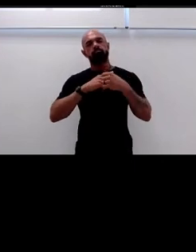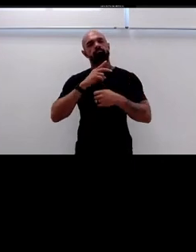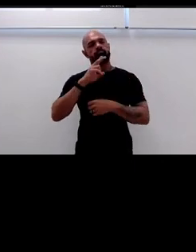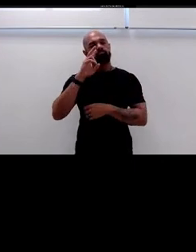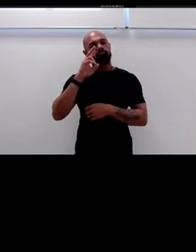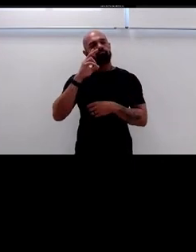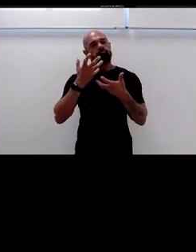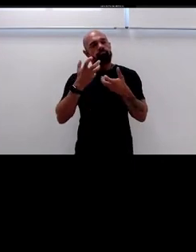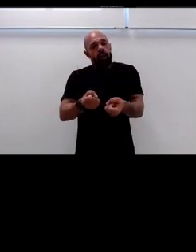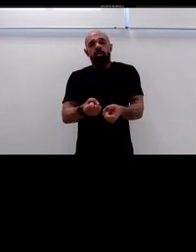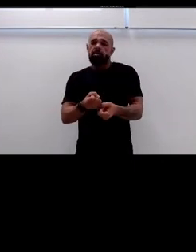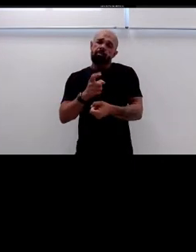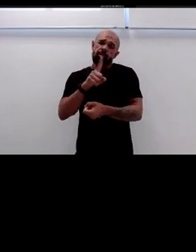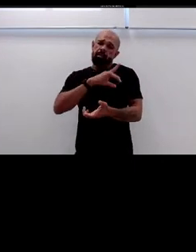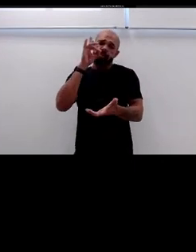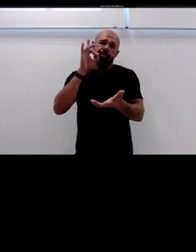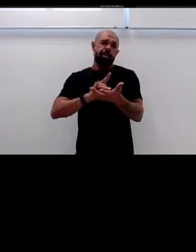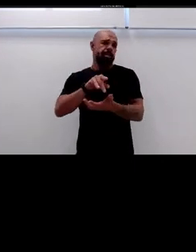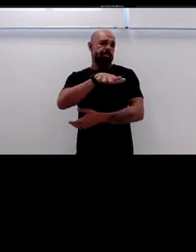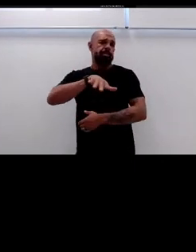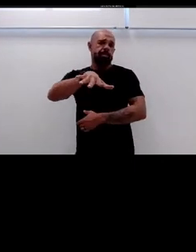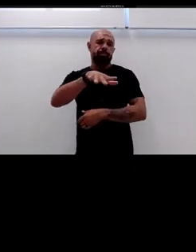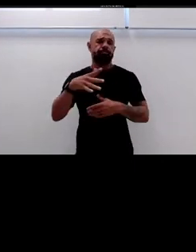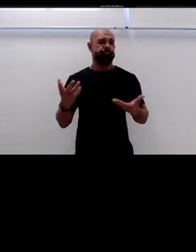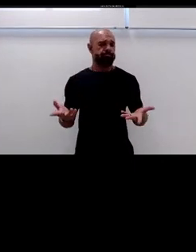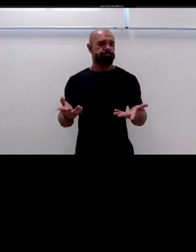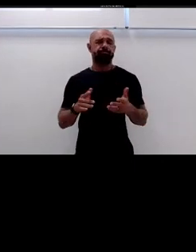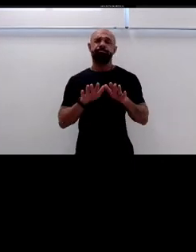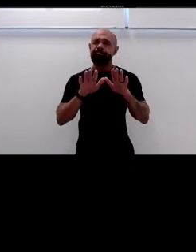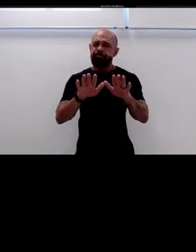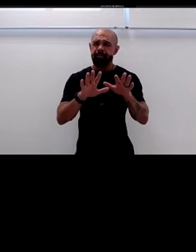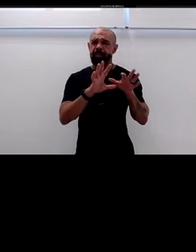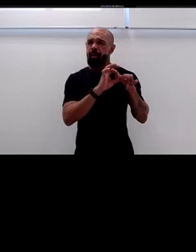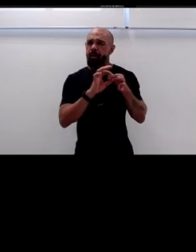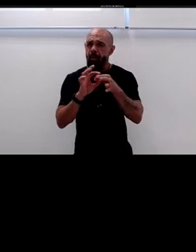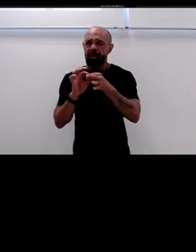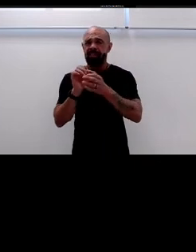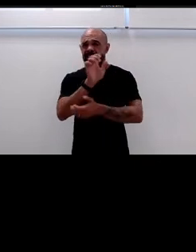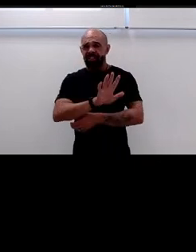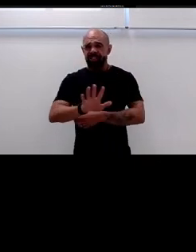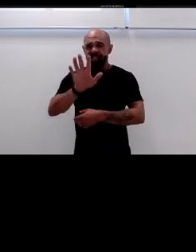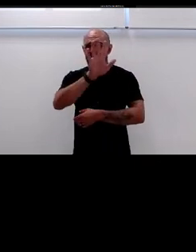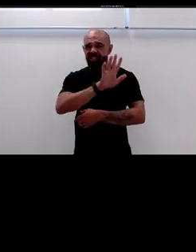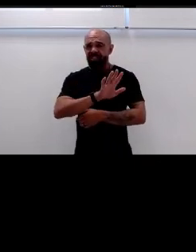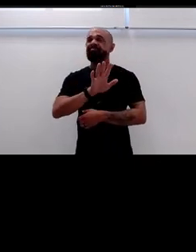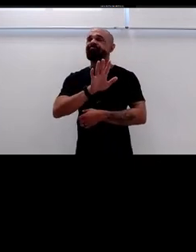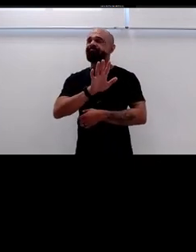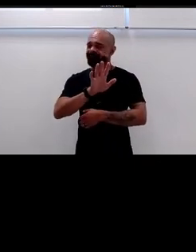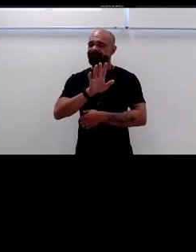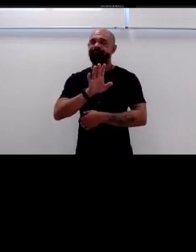uma realidade. É, mas num contexto geral, no total, na totalidade,